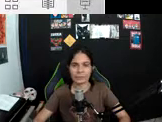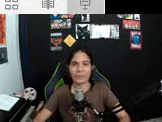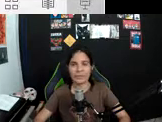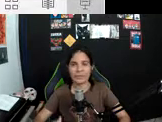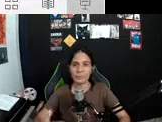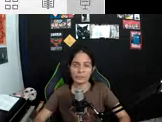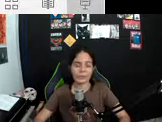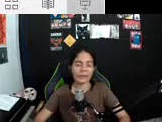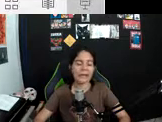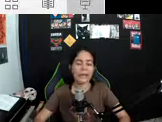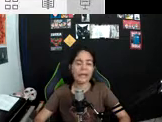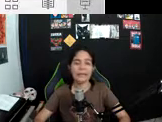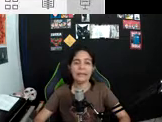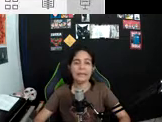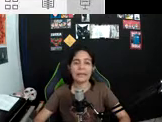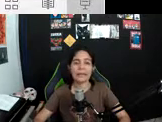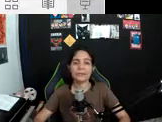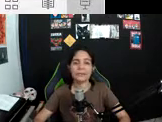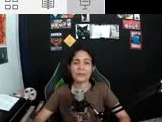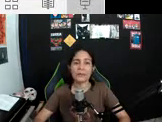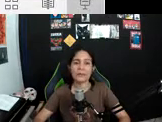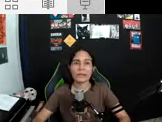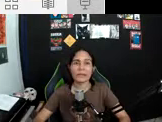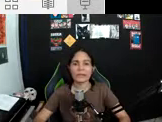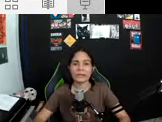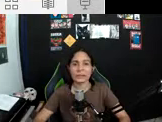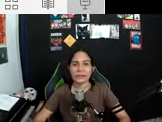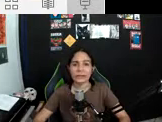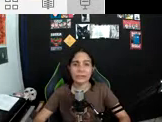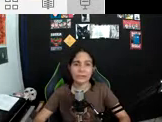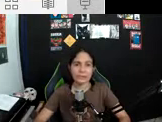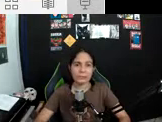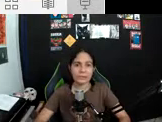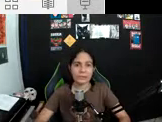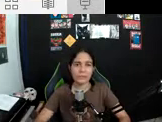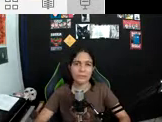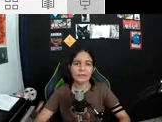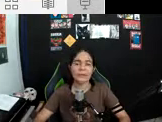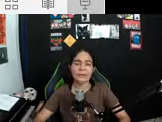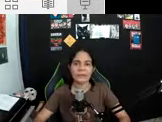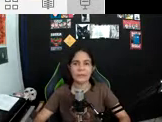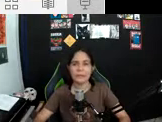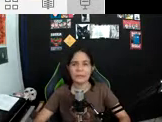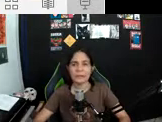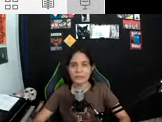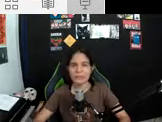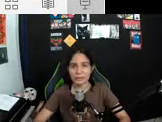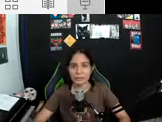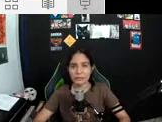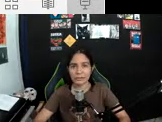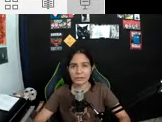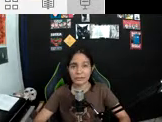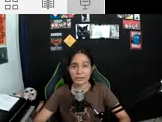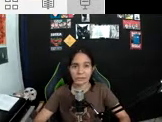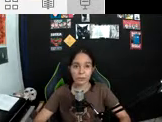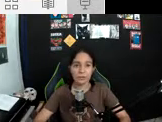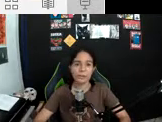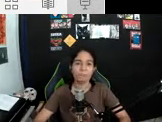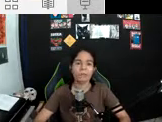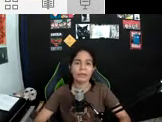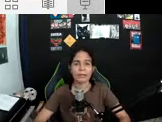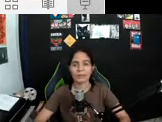do paciente, profissionais, dentro do que a gente tem ali da biossegurança e da assistência